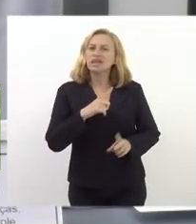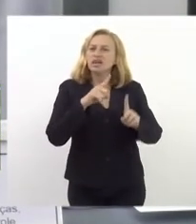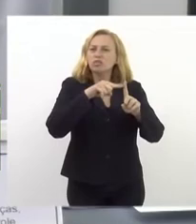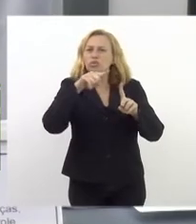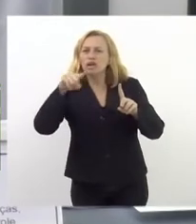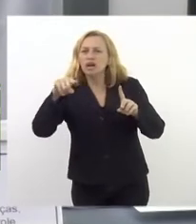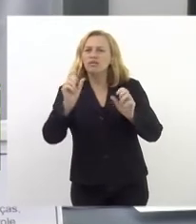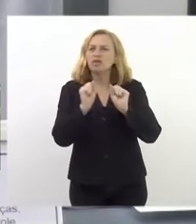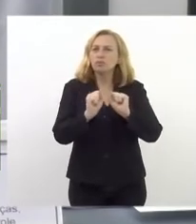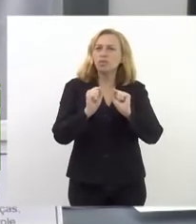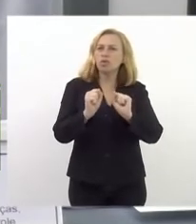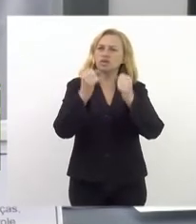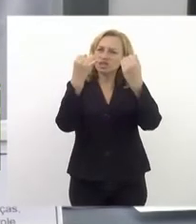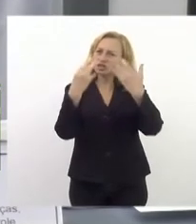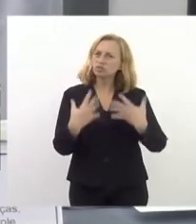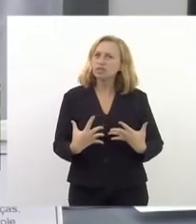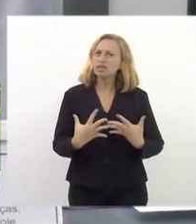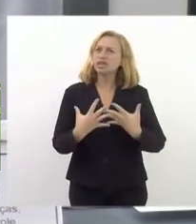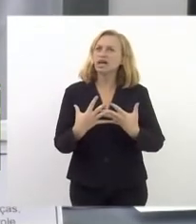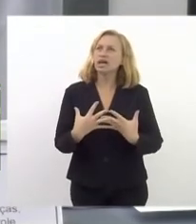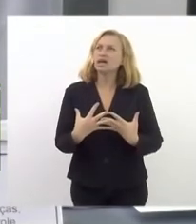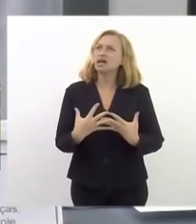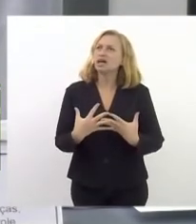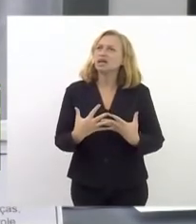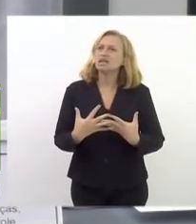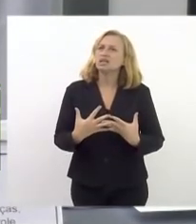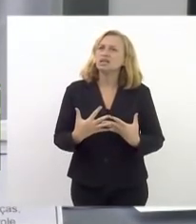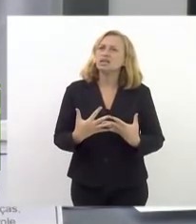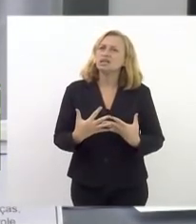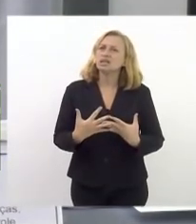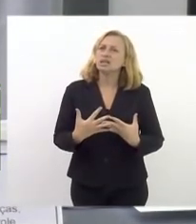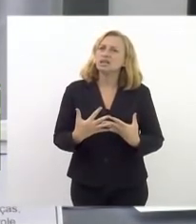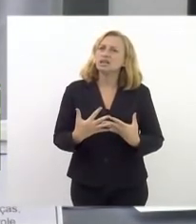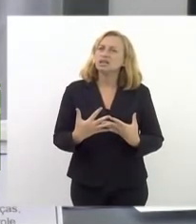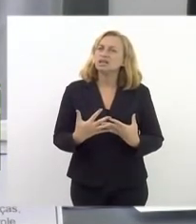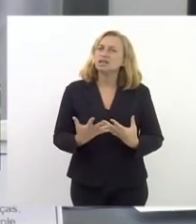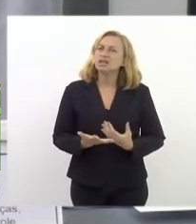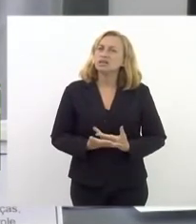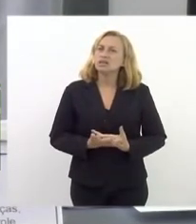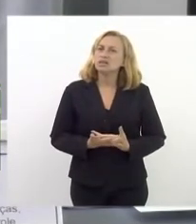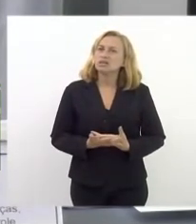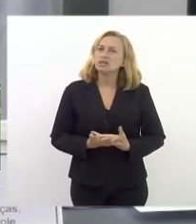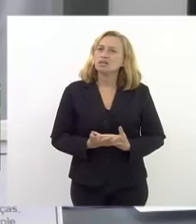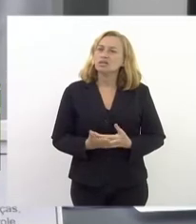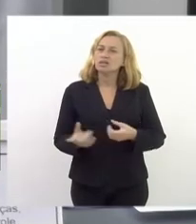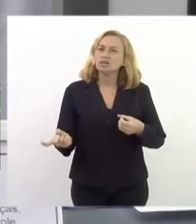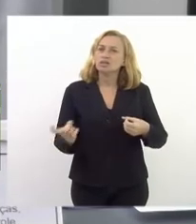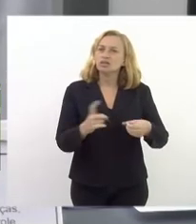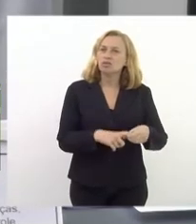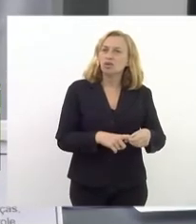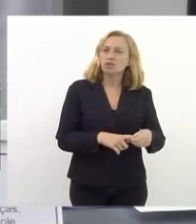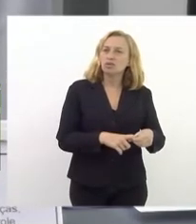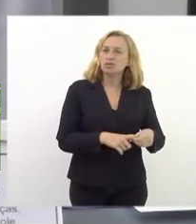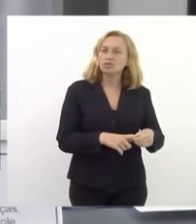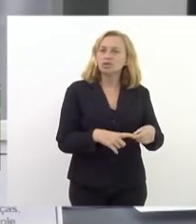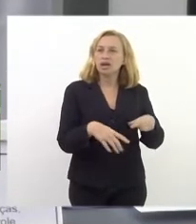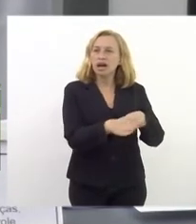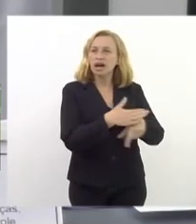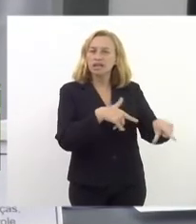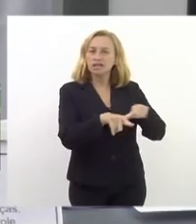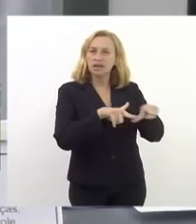que possa espelhar essa reposição dos postos de trabalho em relação à